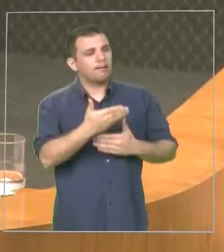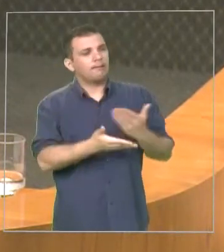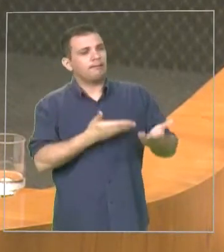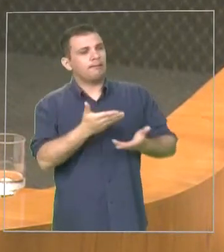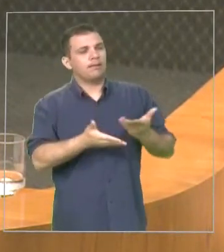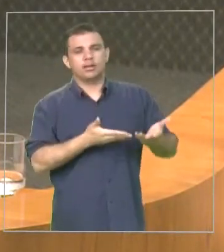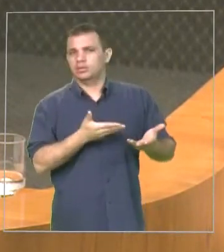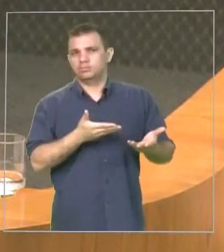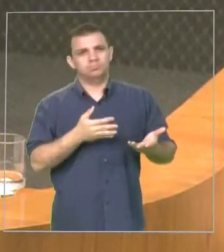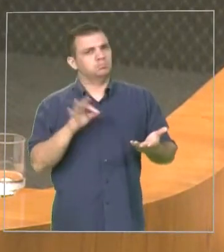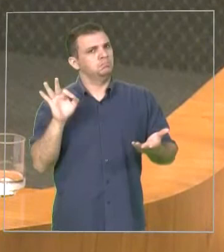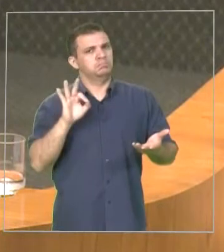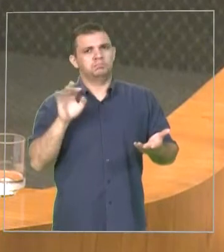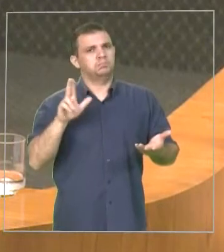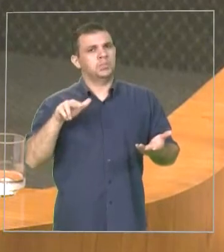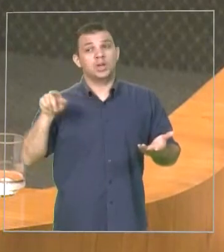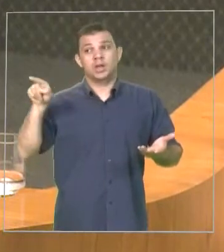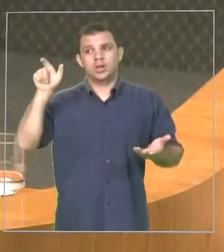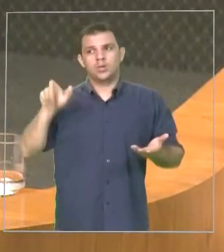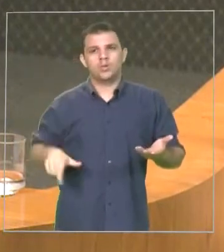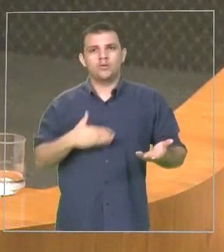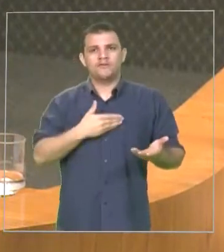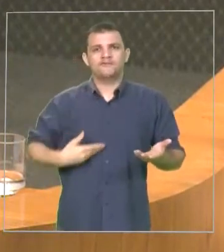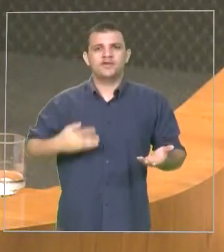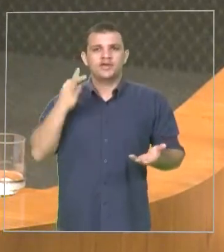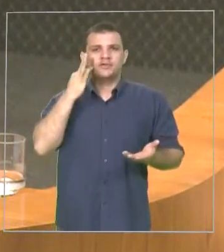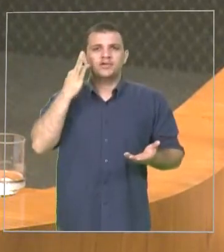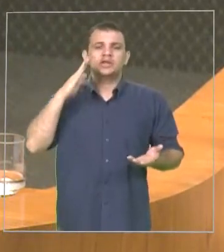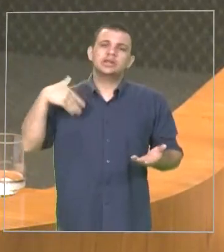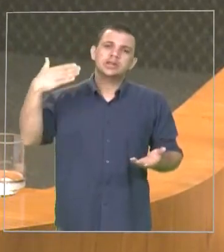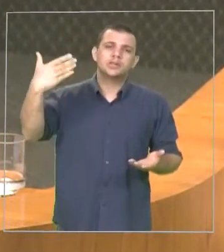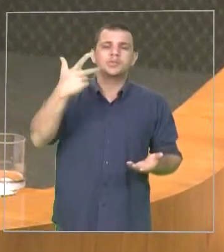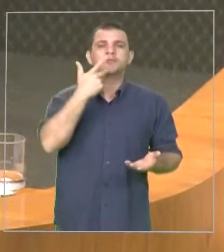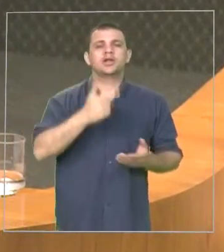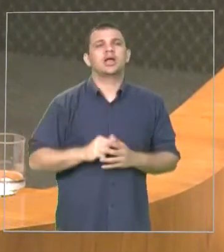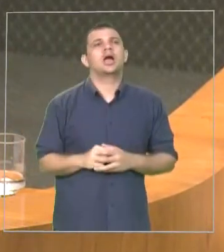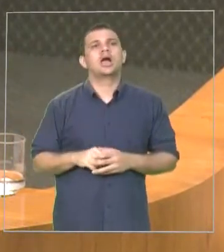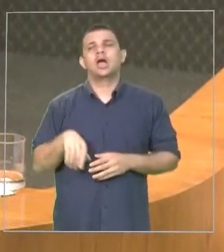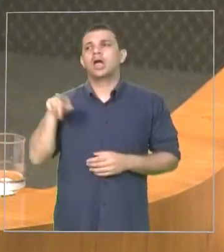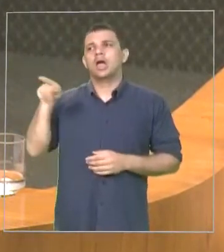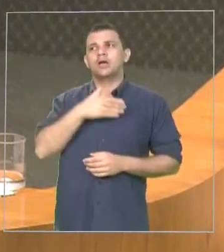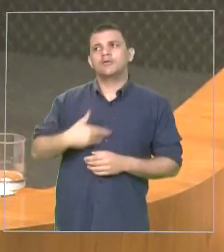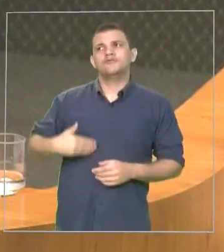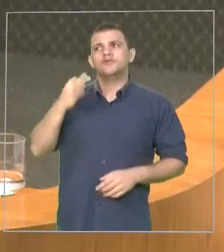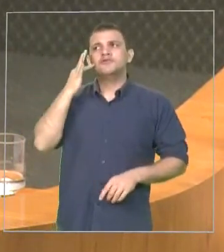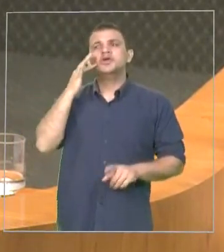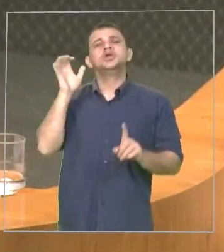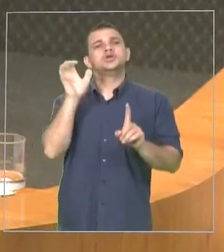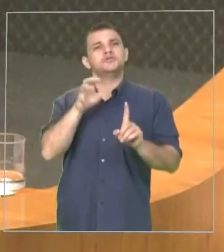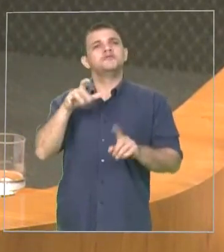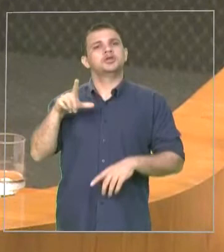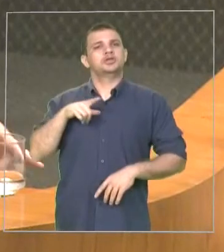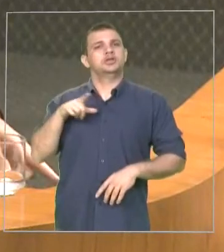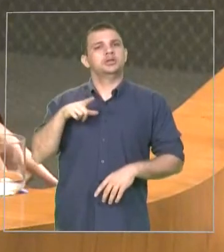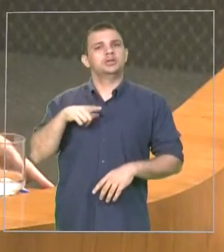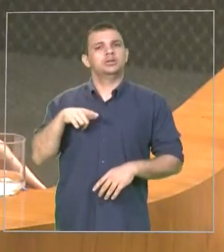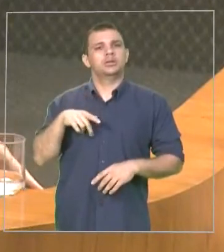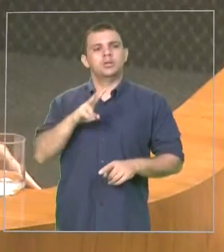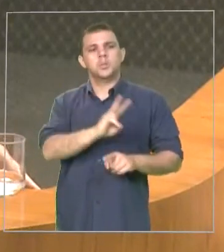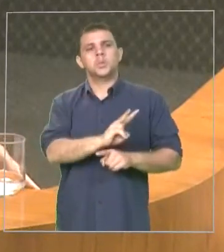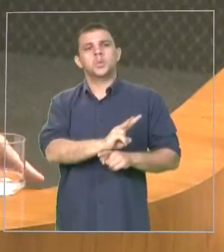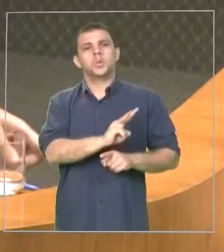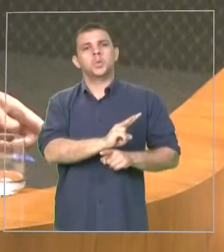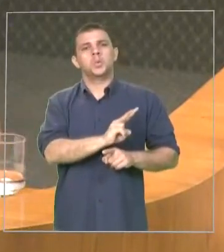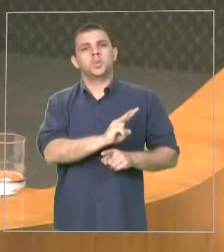o governador Flávio Dino, na sua história, vai mais na frente chegar e dizer: o governador Flávio Dino era muito influente, e aí protegeu